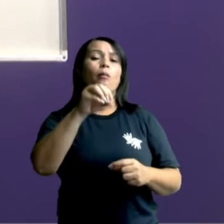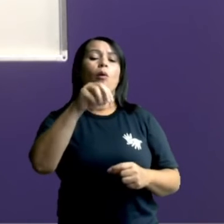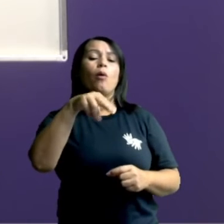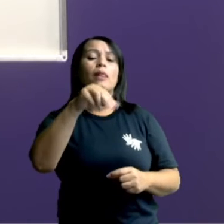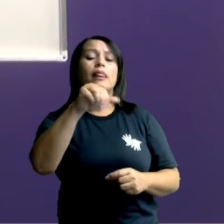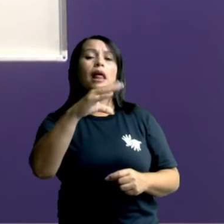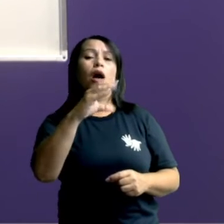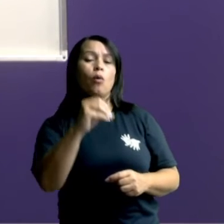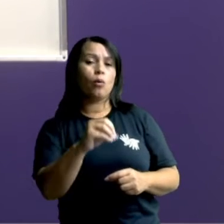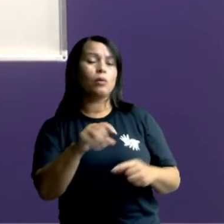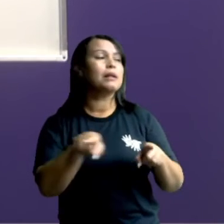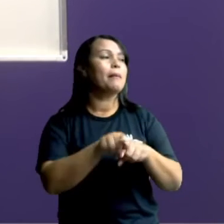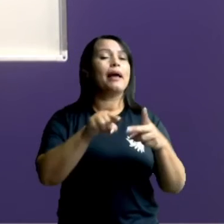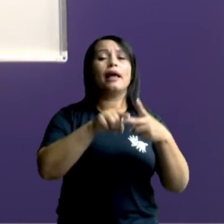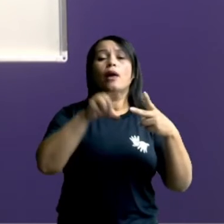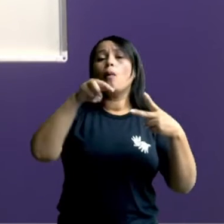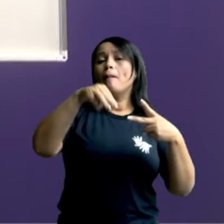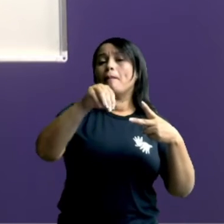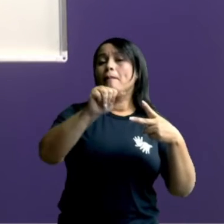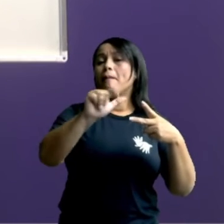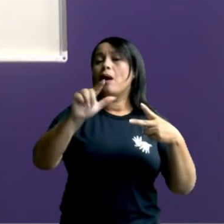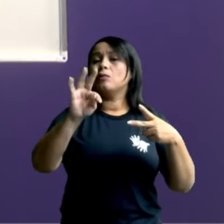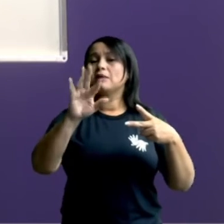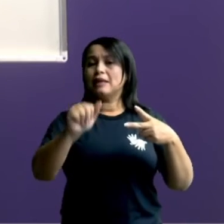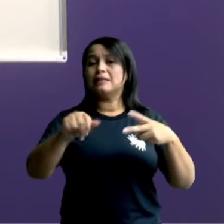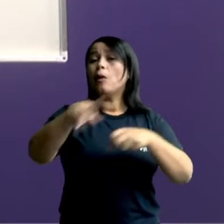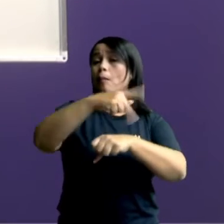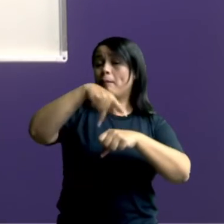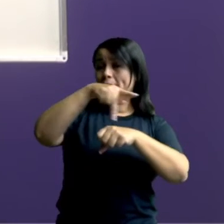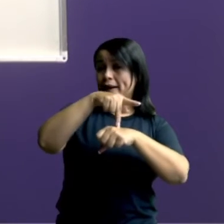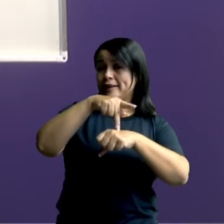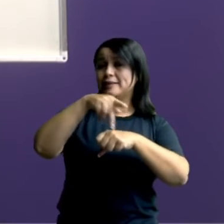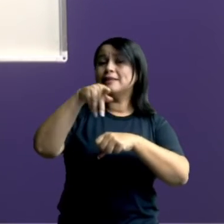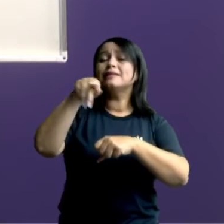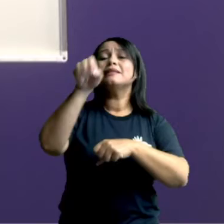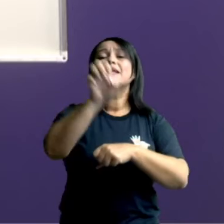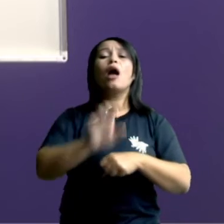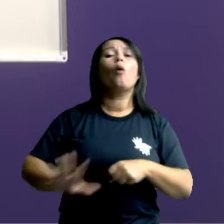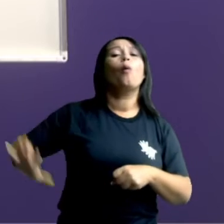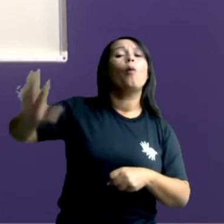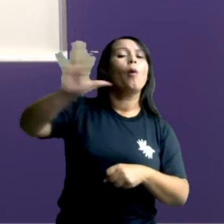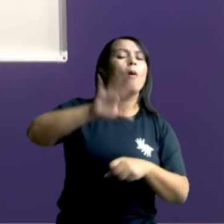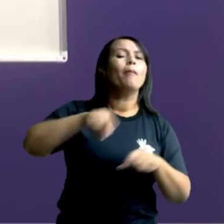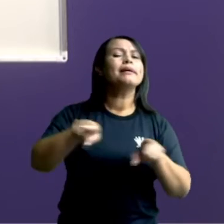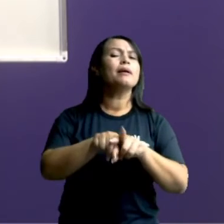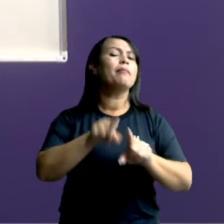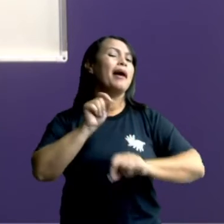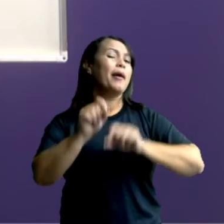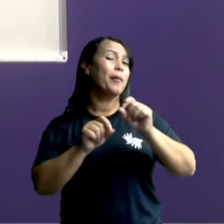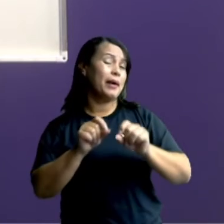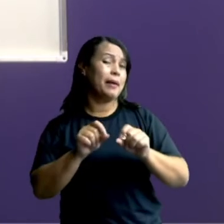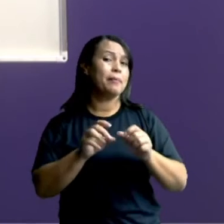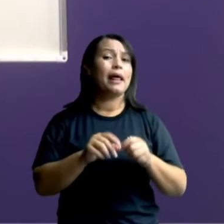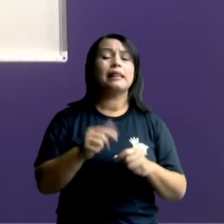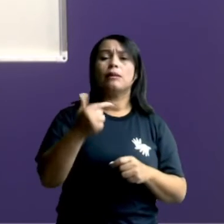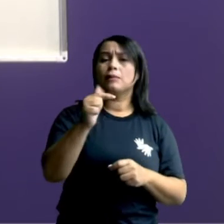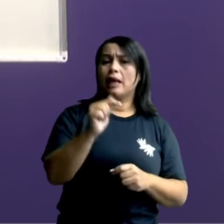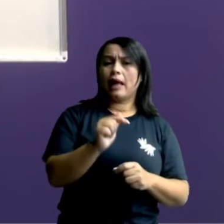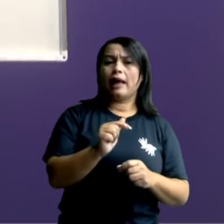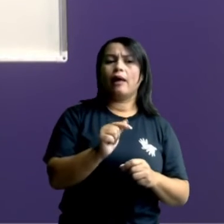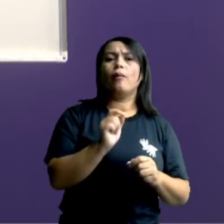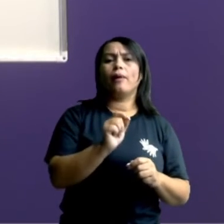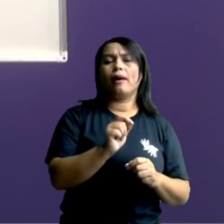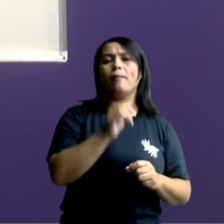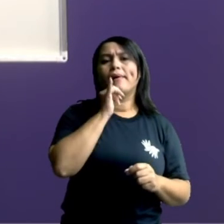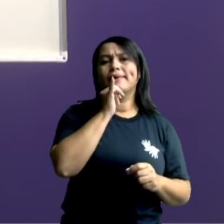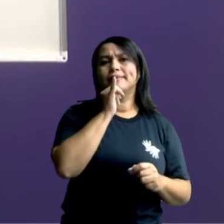Europa, pequenininhos, e por isso ele tem essa classificação. E não populoso e não povoado, eu botei o exemplo